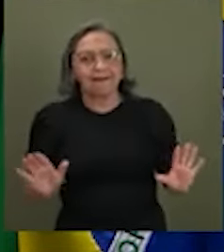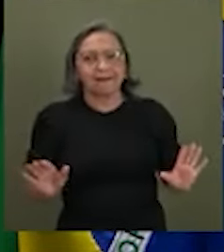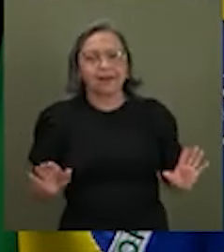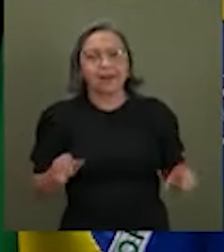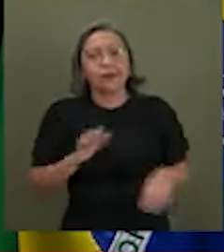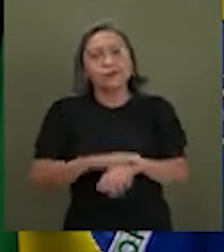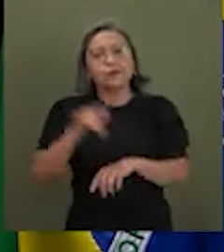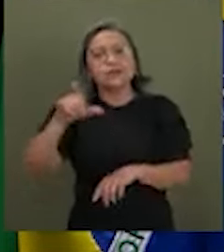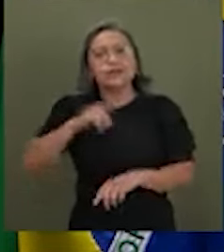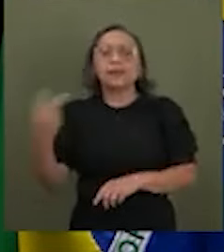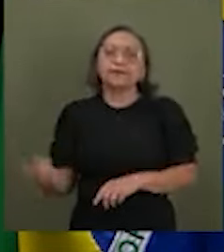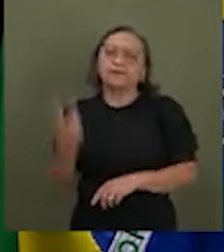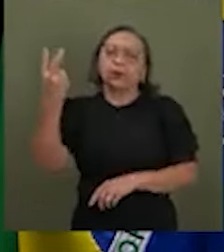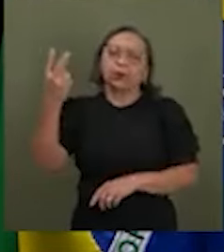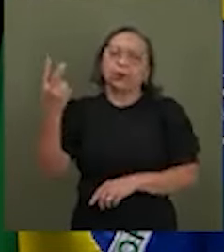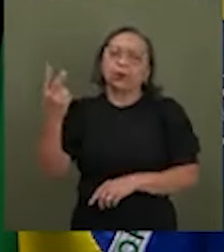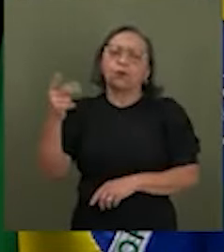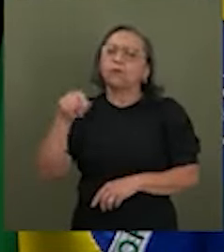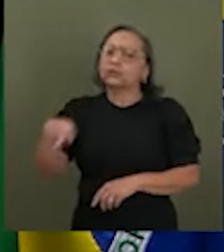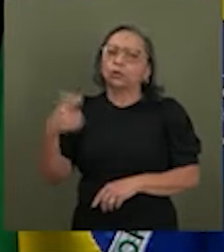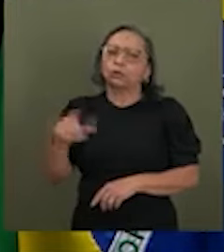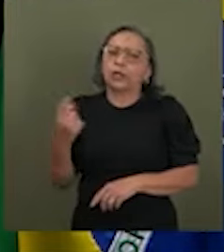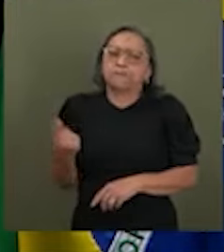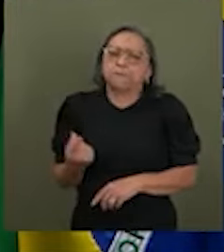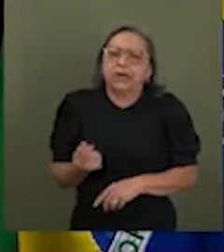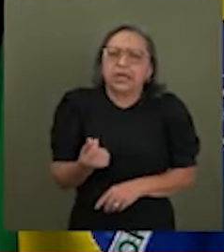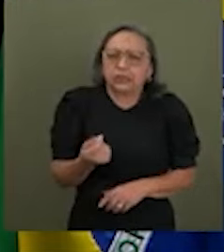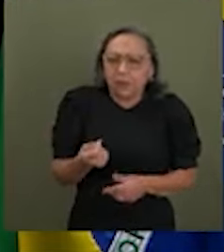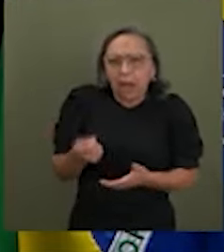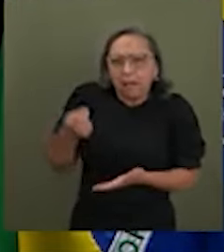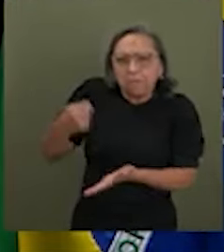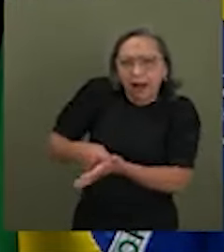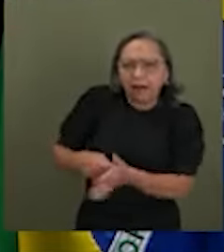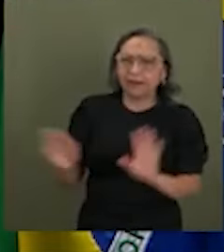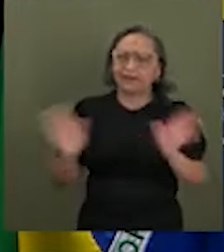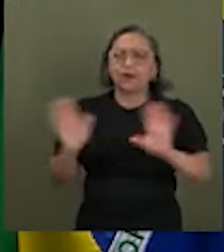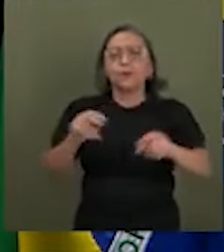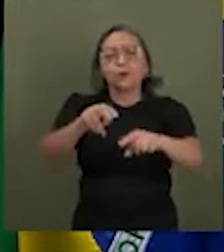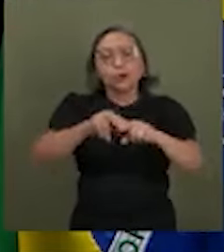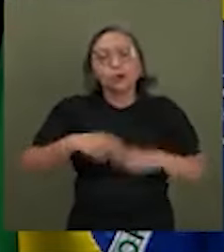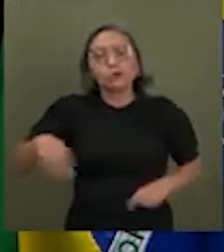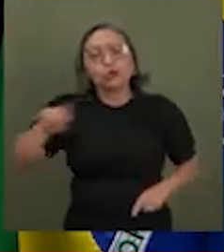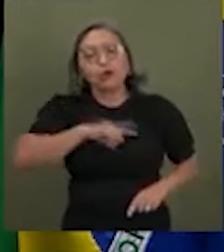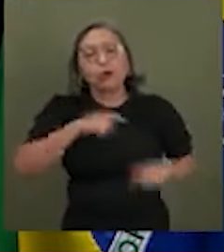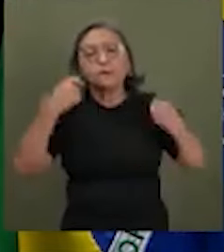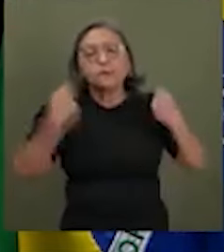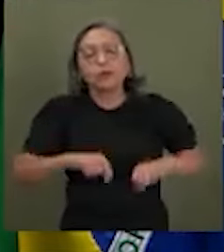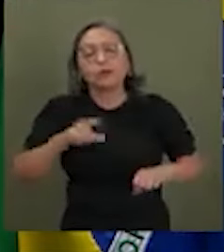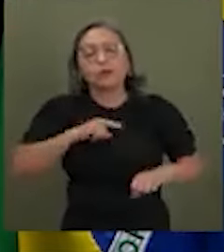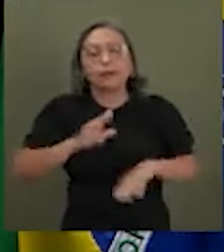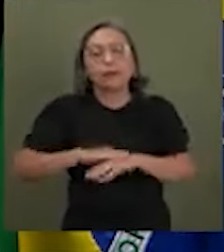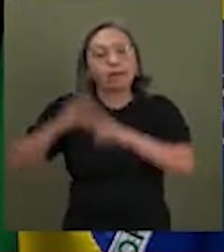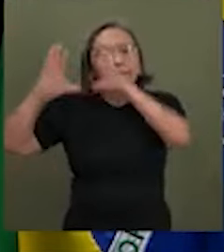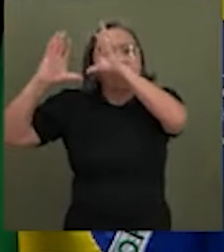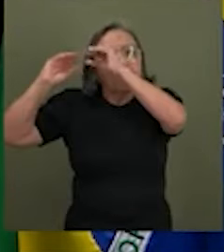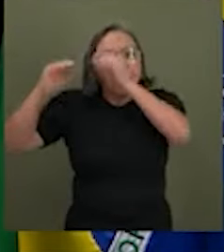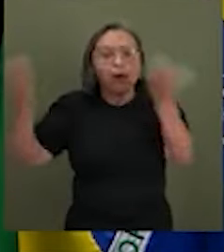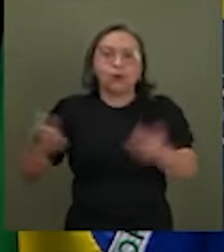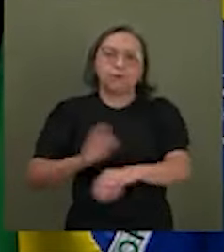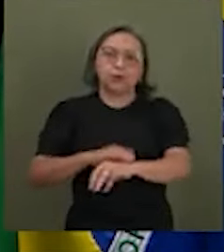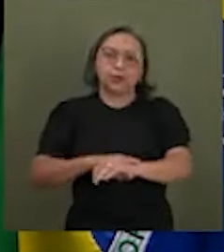O senhor tem valor, o senhor não tem preço. Por isso que a gente precisa ter a maturidade desse